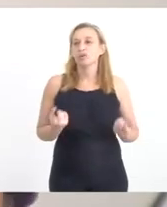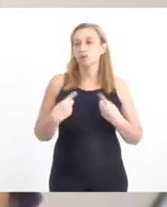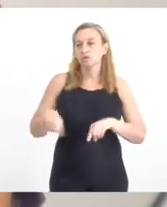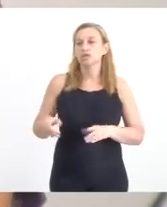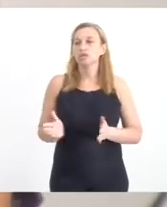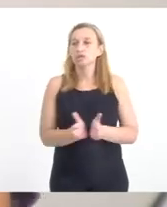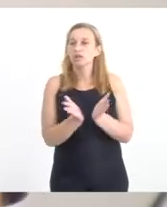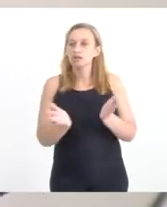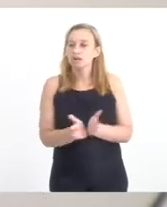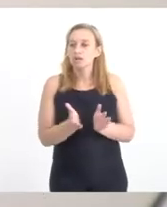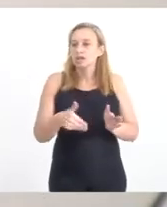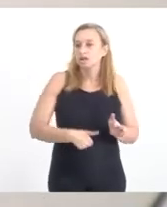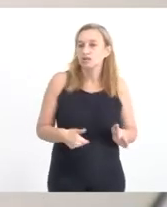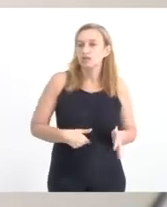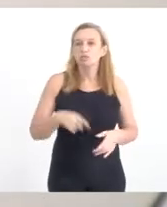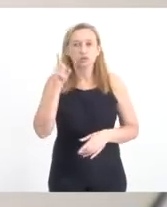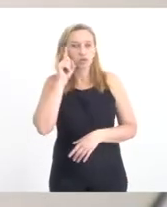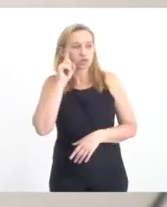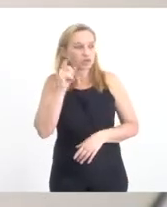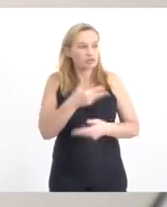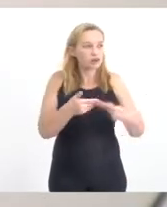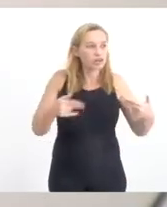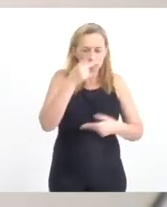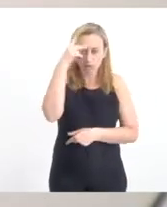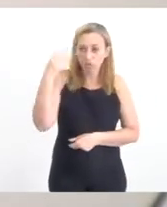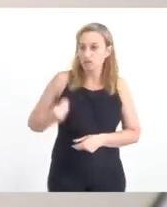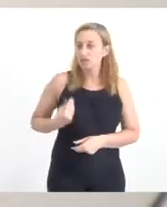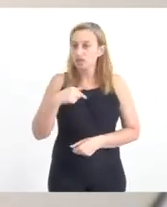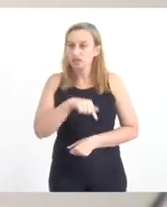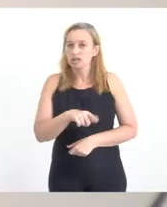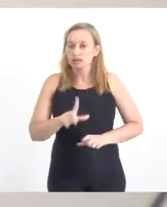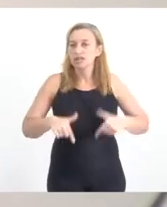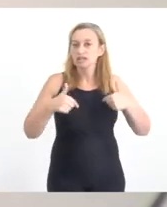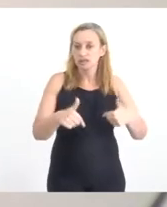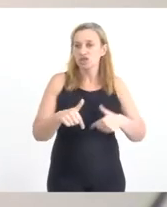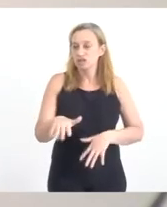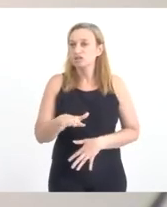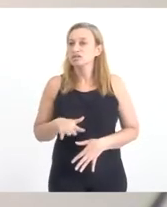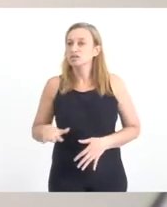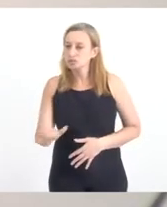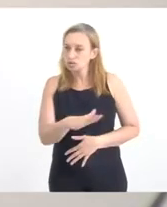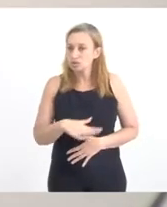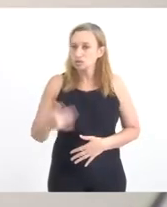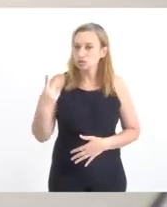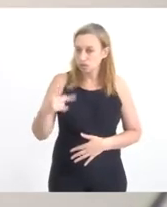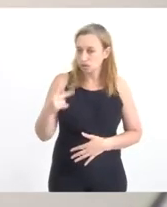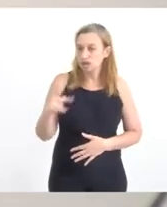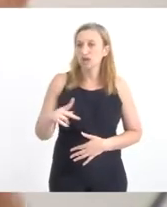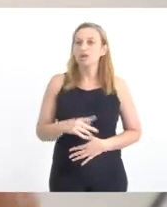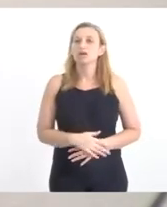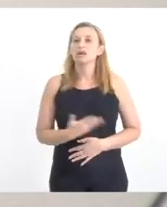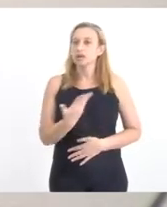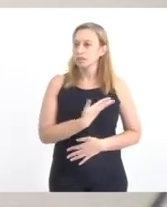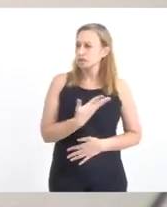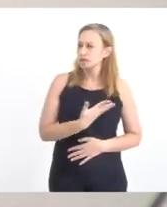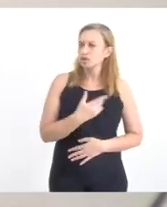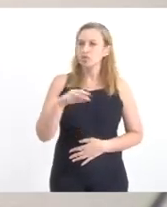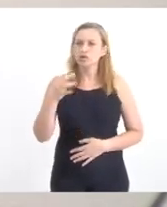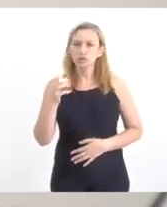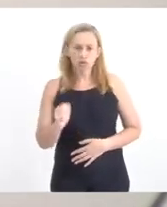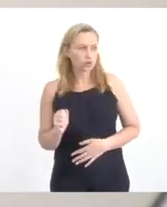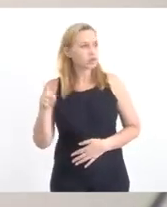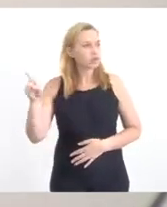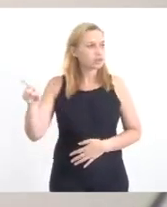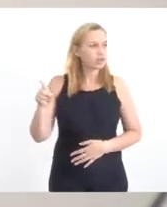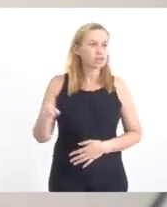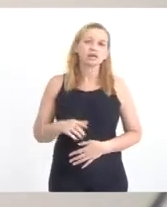e que muitos aqui muito que estão presentes fazem essa atuação no território e como o nosso filho do Ouvidor ali